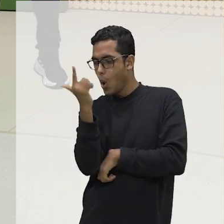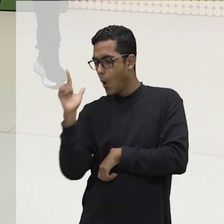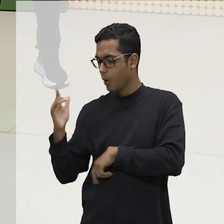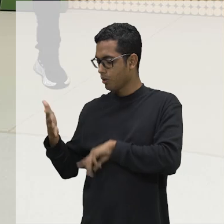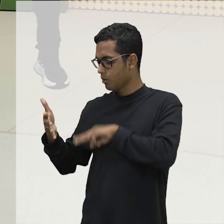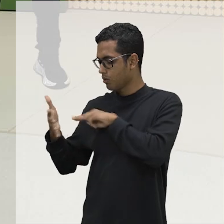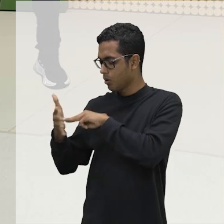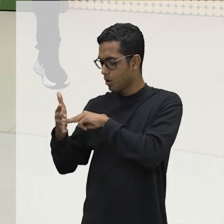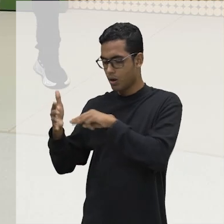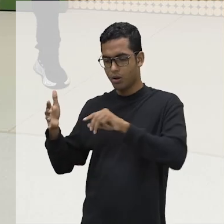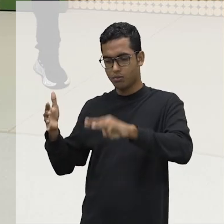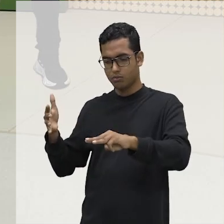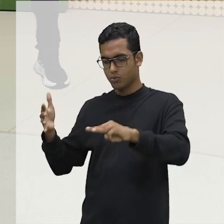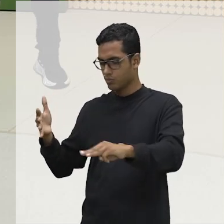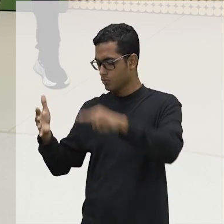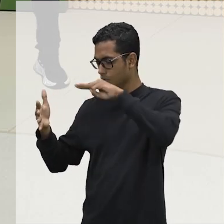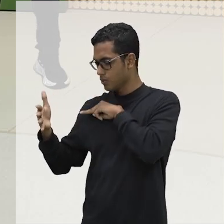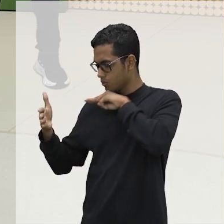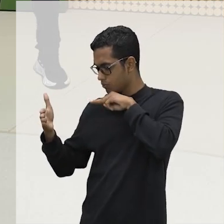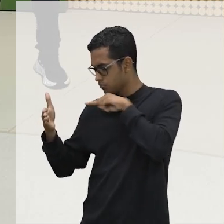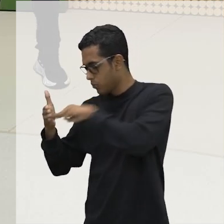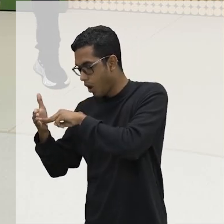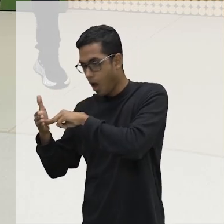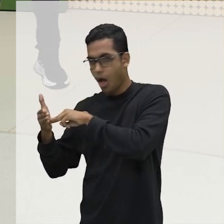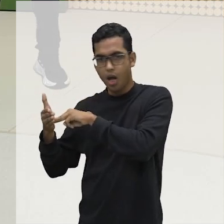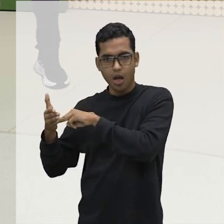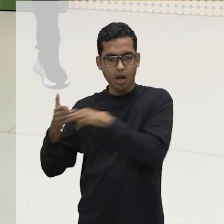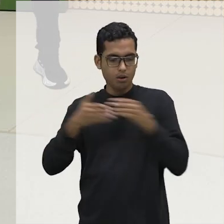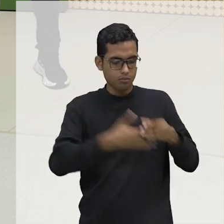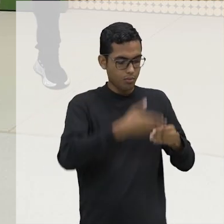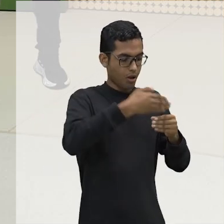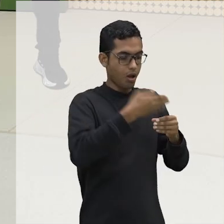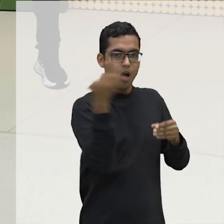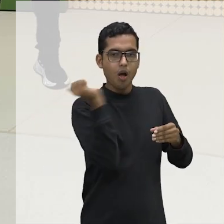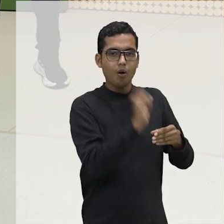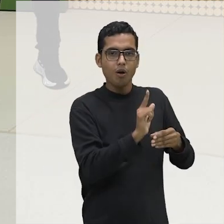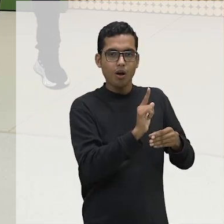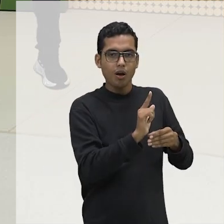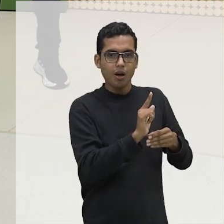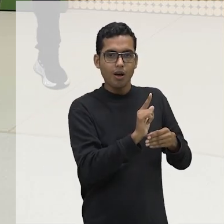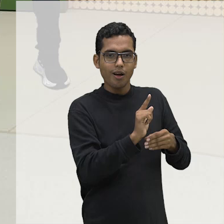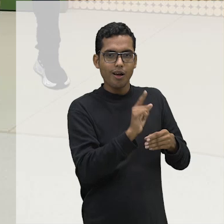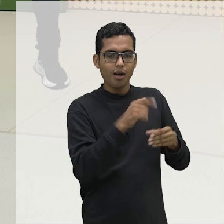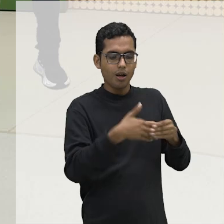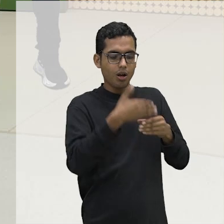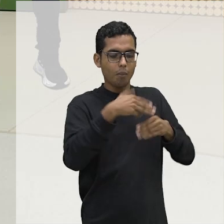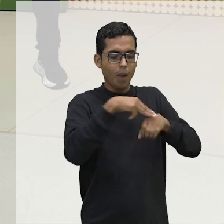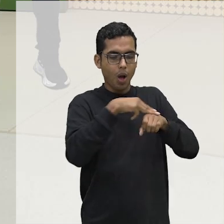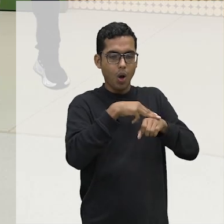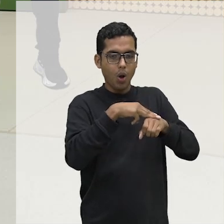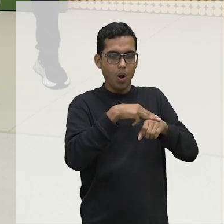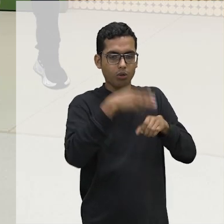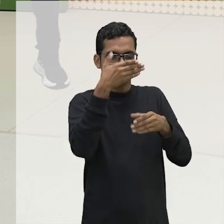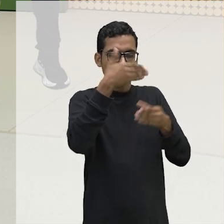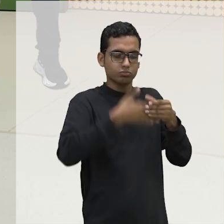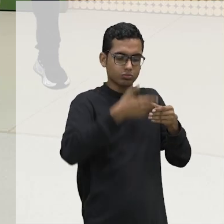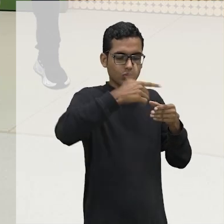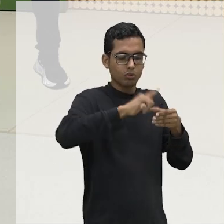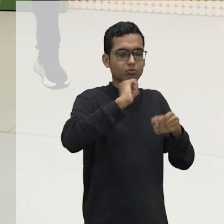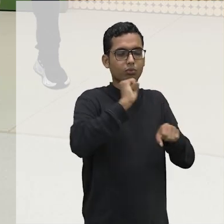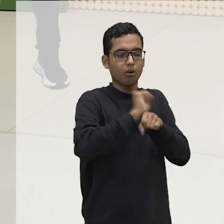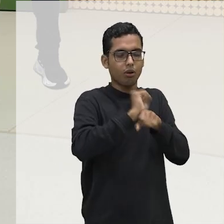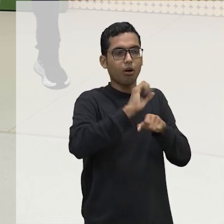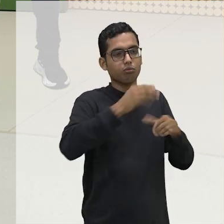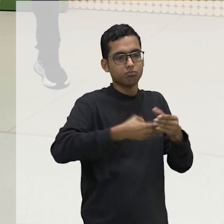não esteja quebrada, o meu pão vai tostar, certo? Então, você fez uma previsão. E aí, a partir